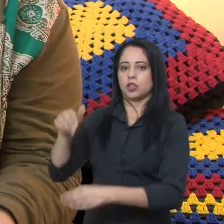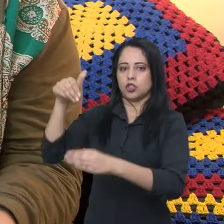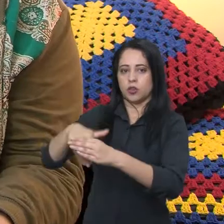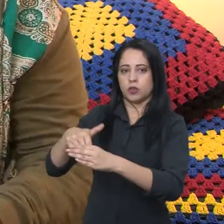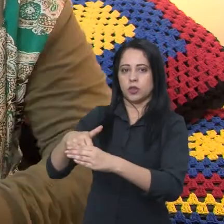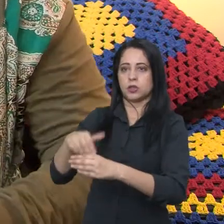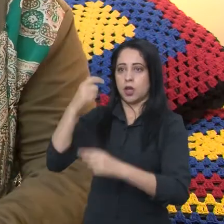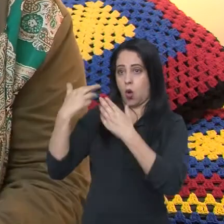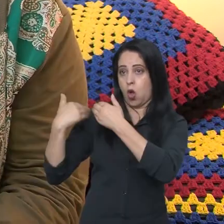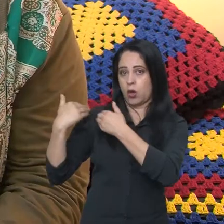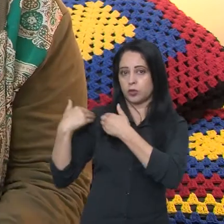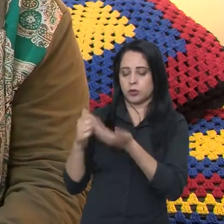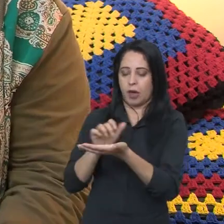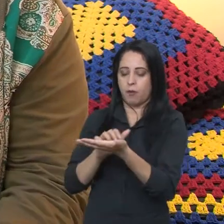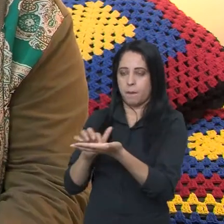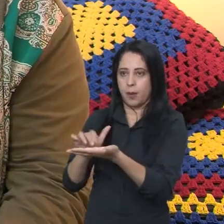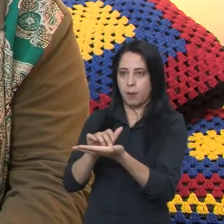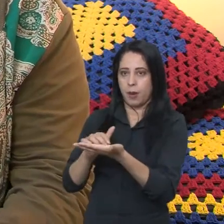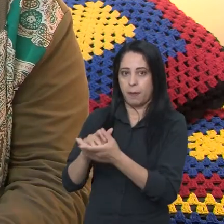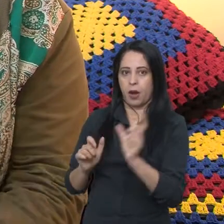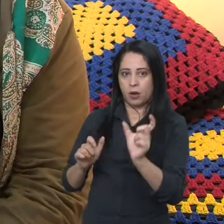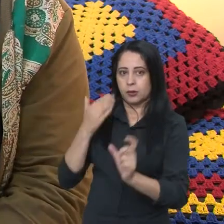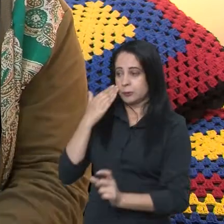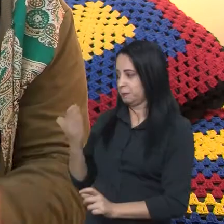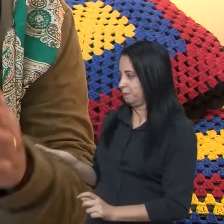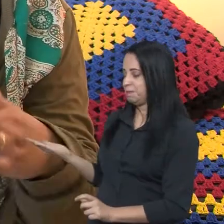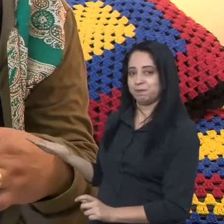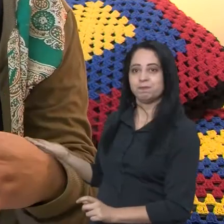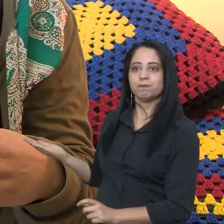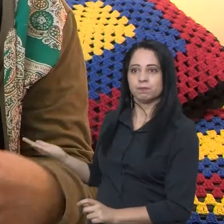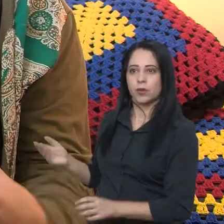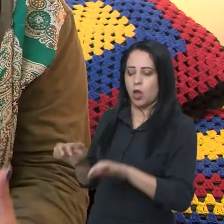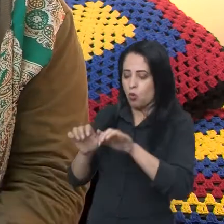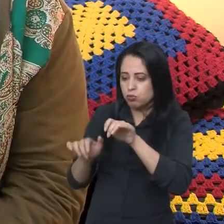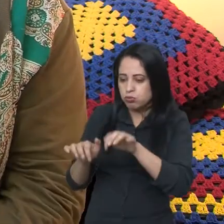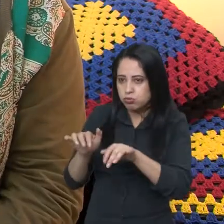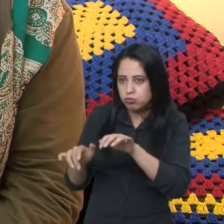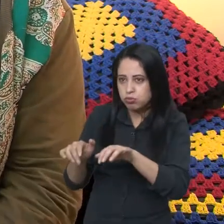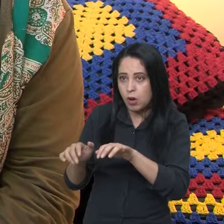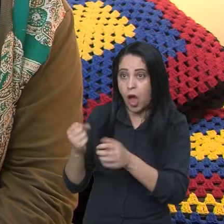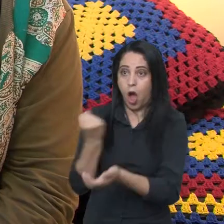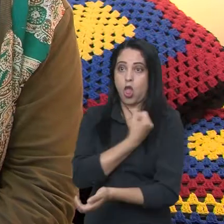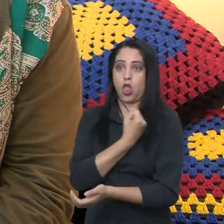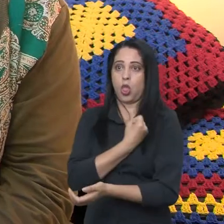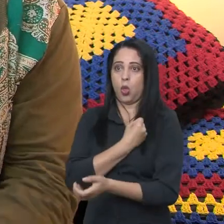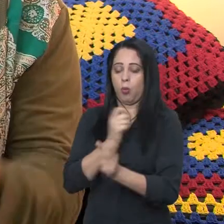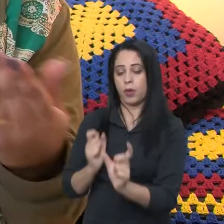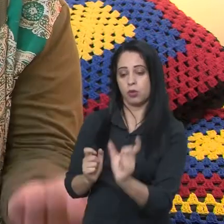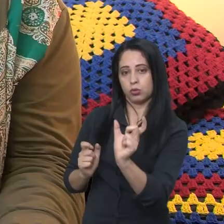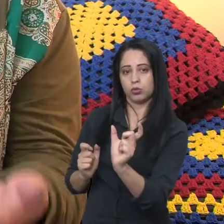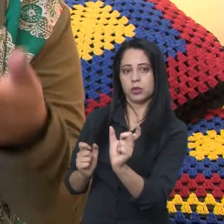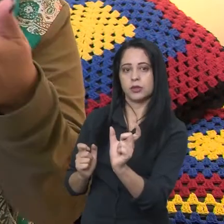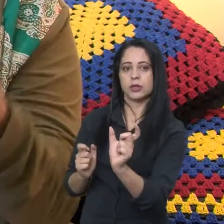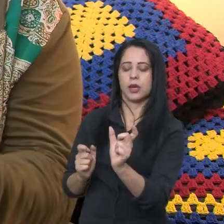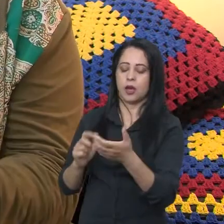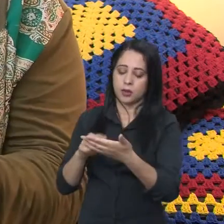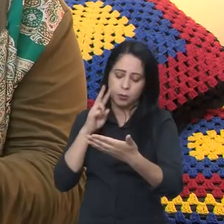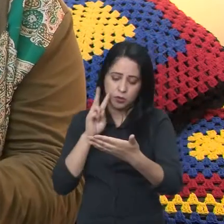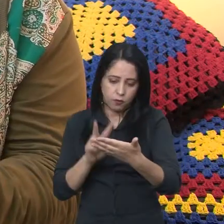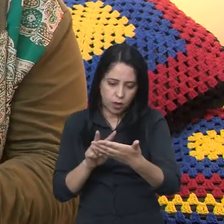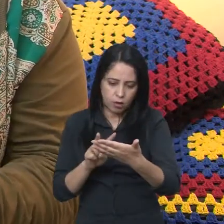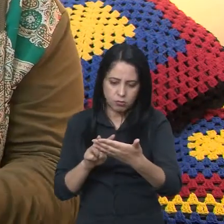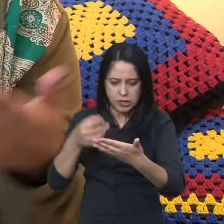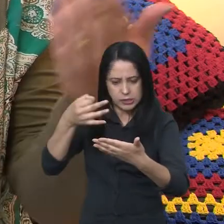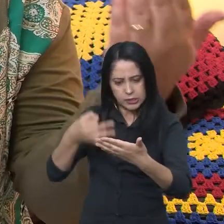por digitar o número do título de eleitor das pessoas no monitor do mesário, né? E conferir se o número